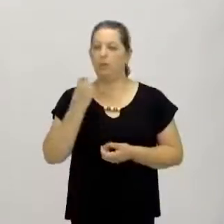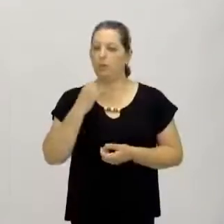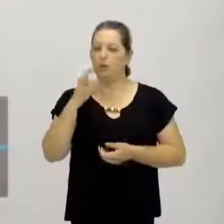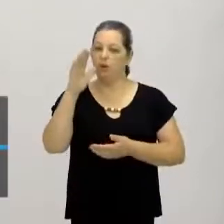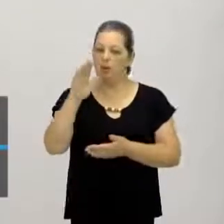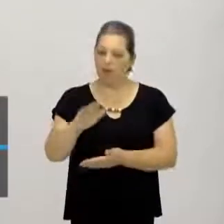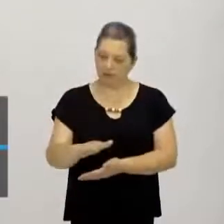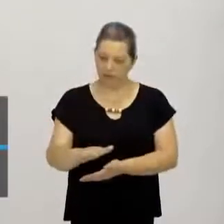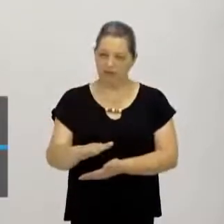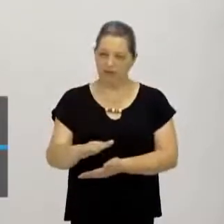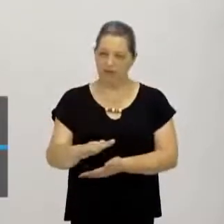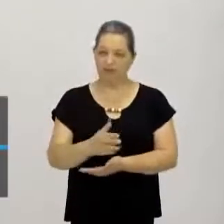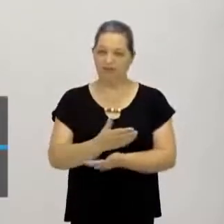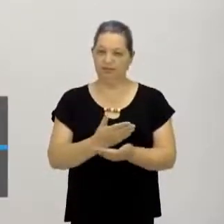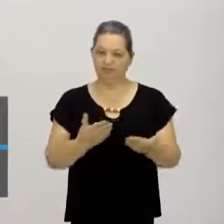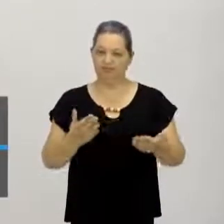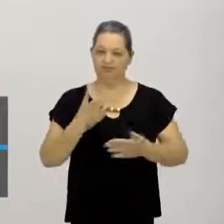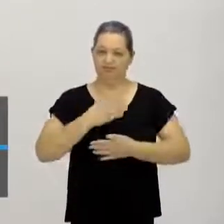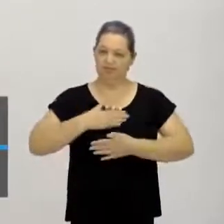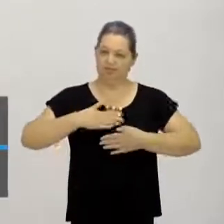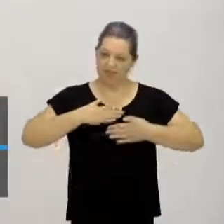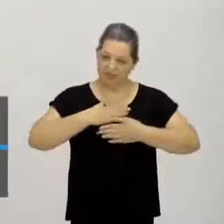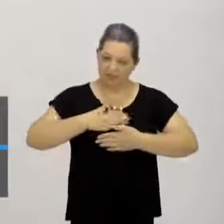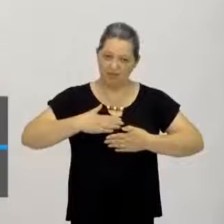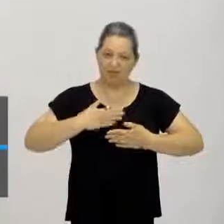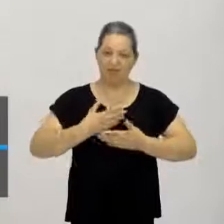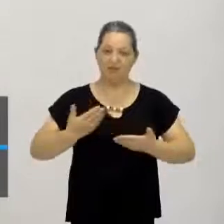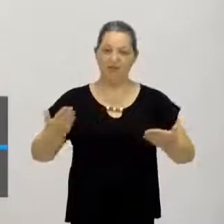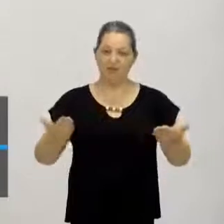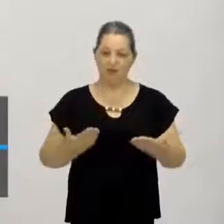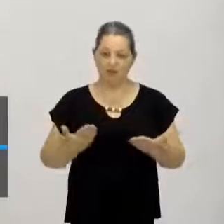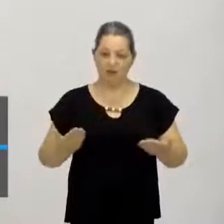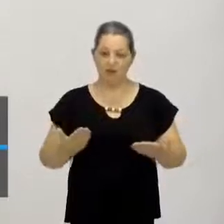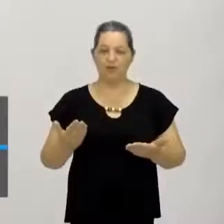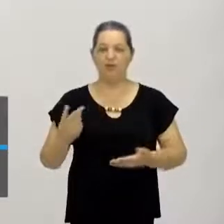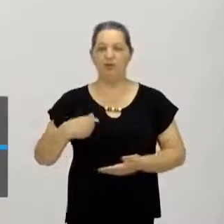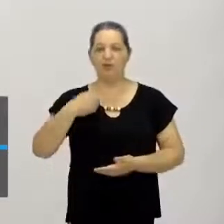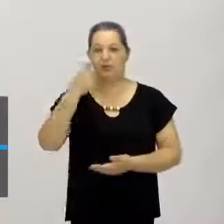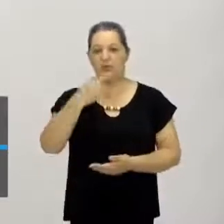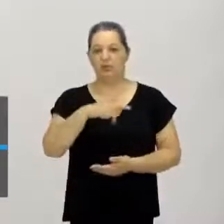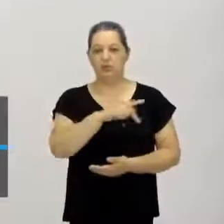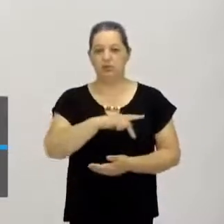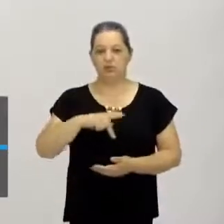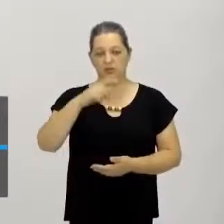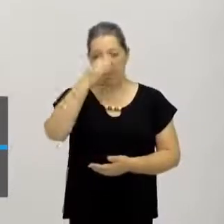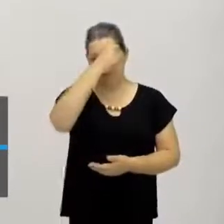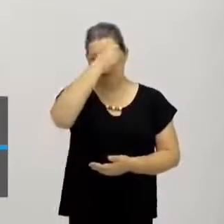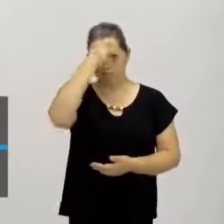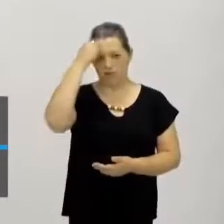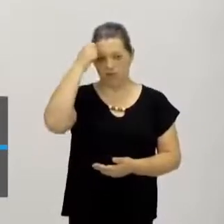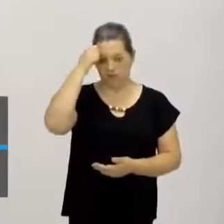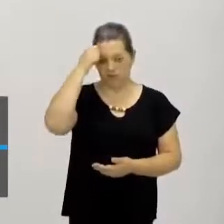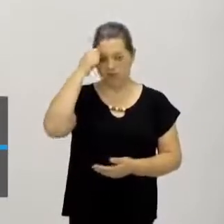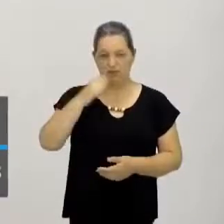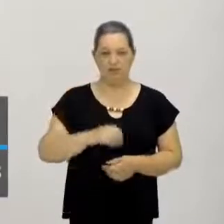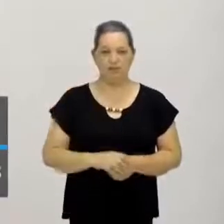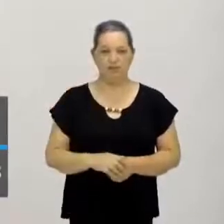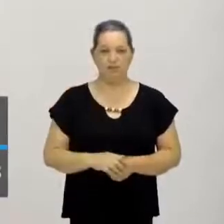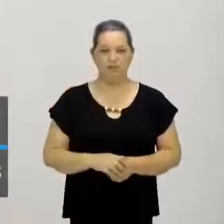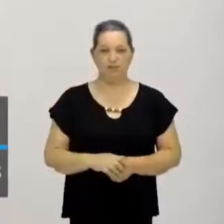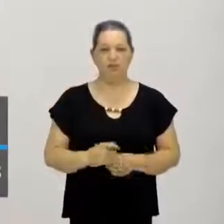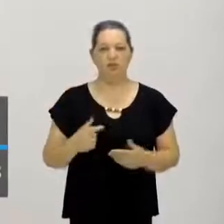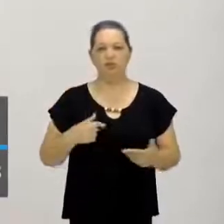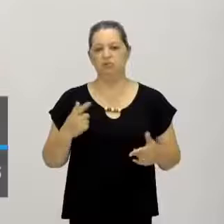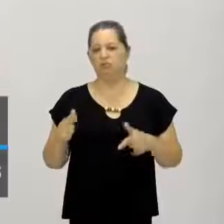Boa tarde, primeiro ano médio. Satisfação aqui estar com vocês. Eu sou o professor Alcides Guerreiro. Vou trabalhar